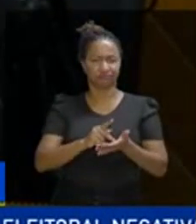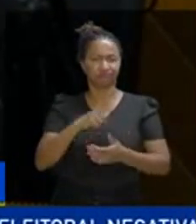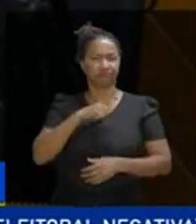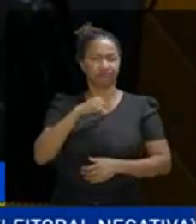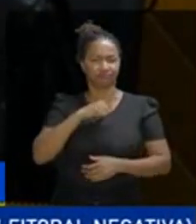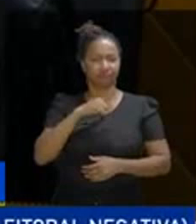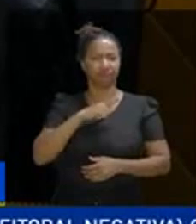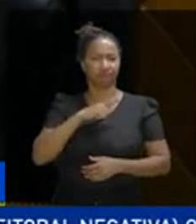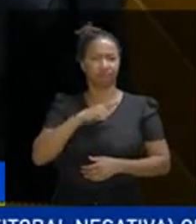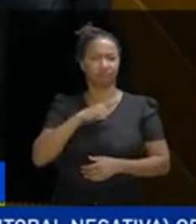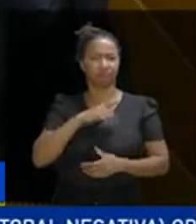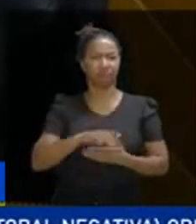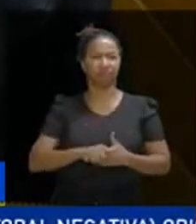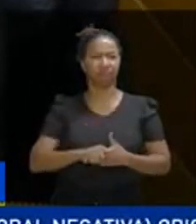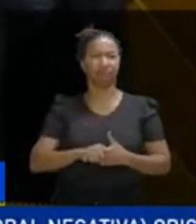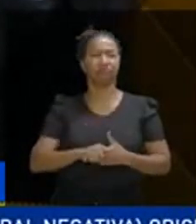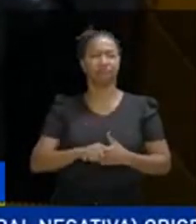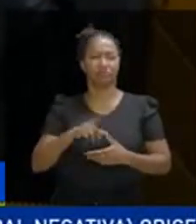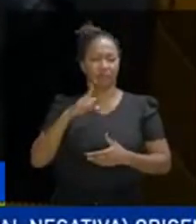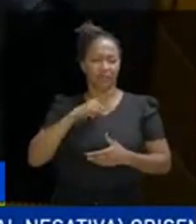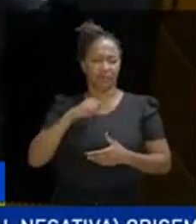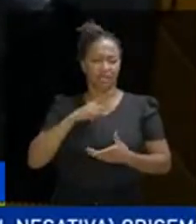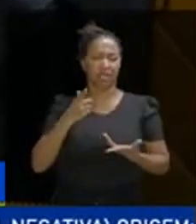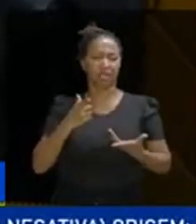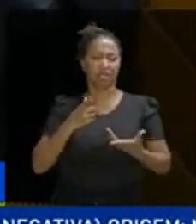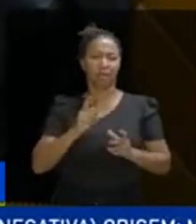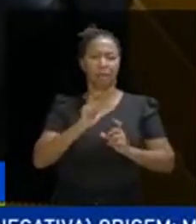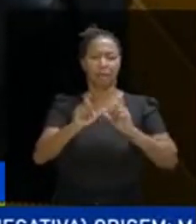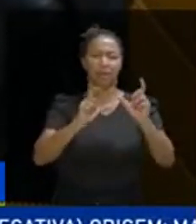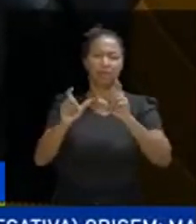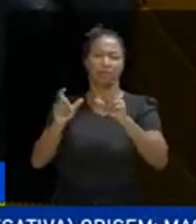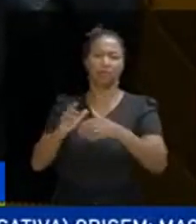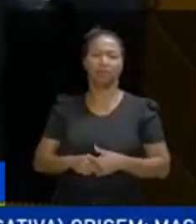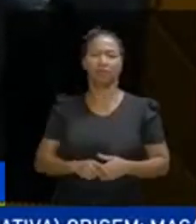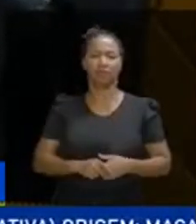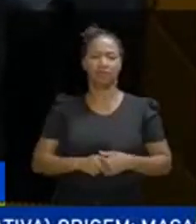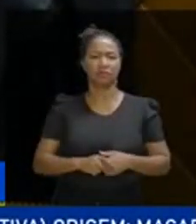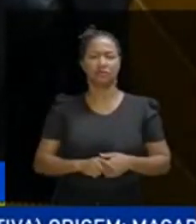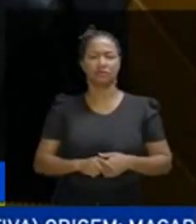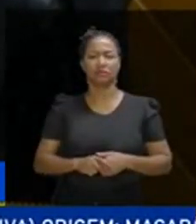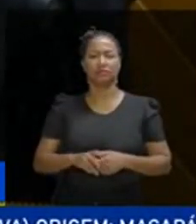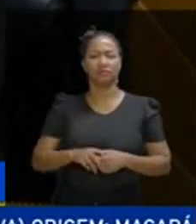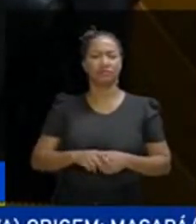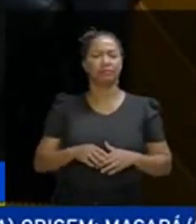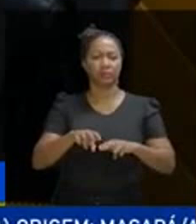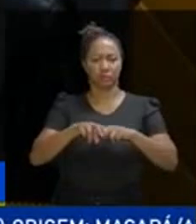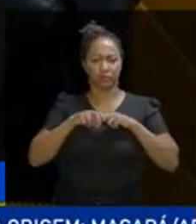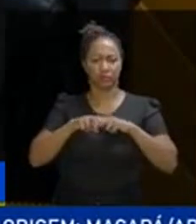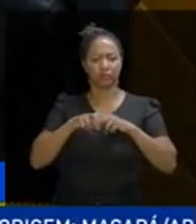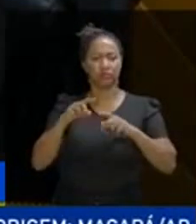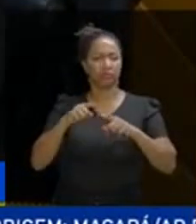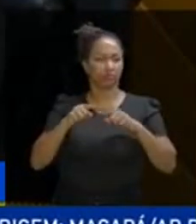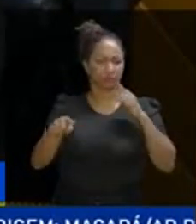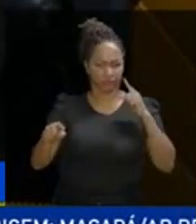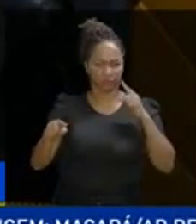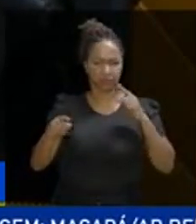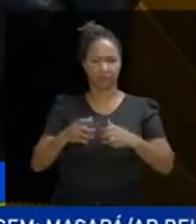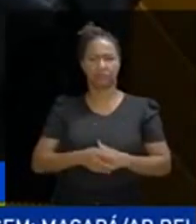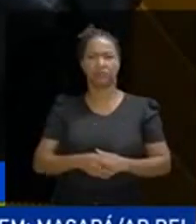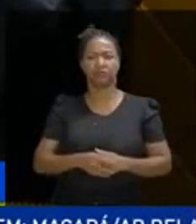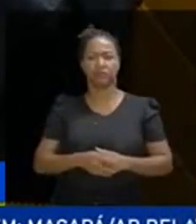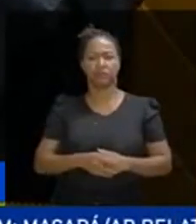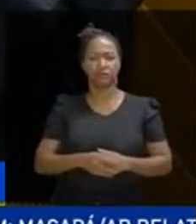tem um conteúdo ofensivo. Então, por essa razão, eu vou divergir para